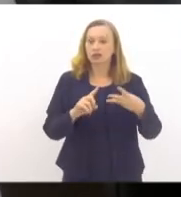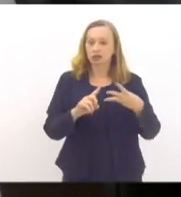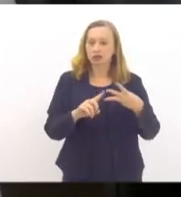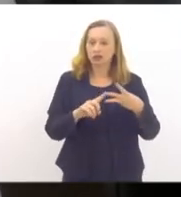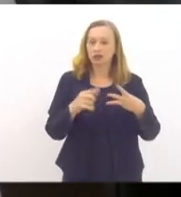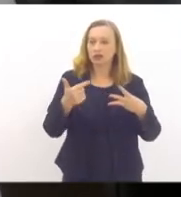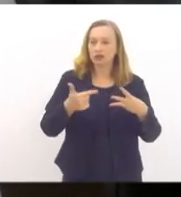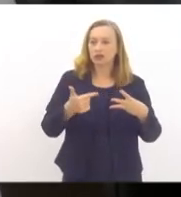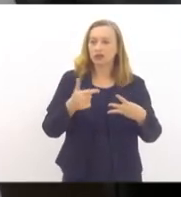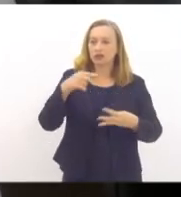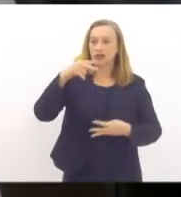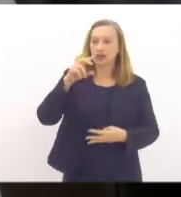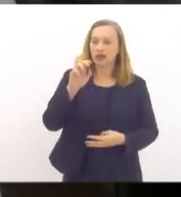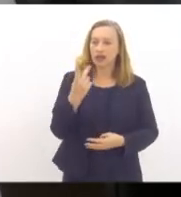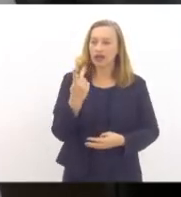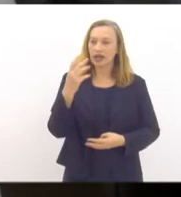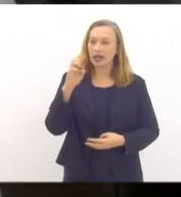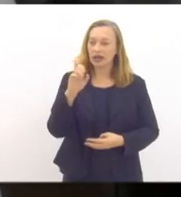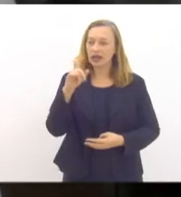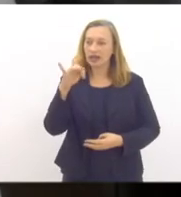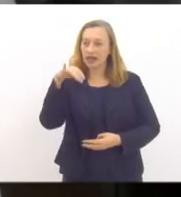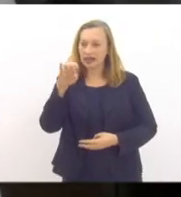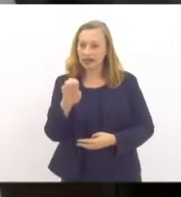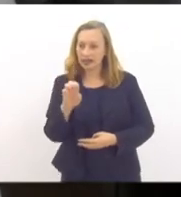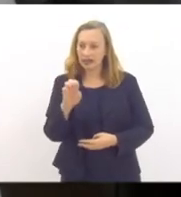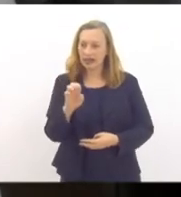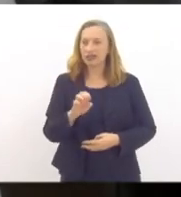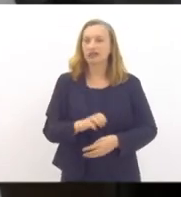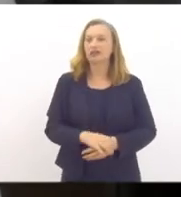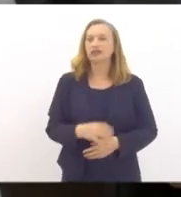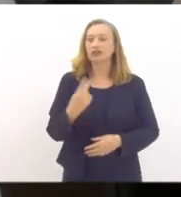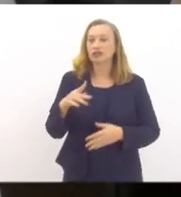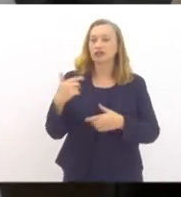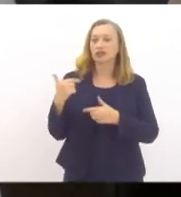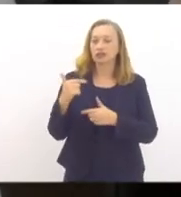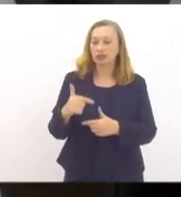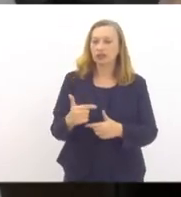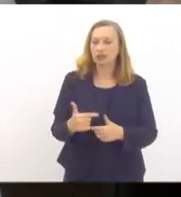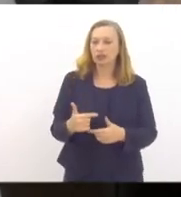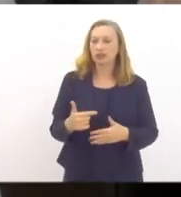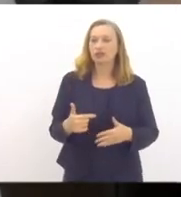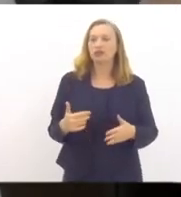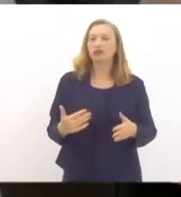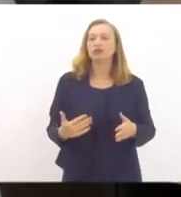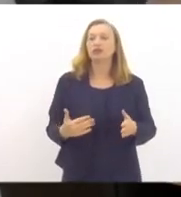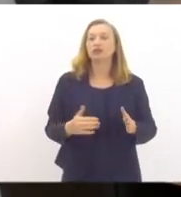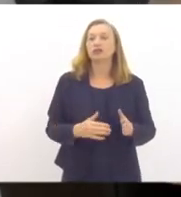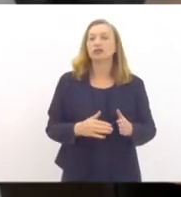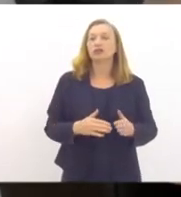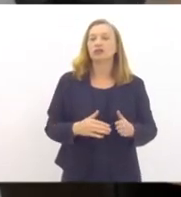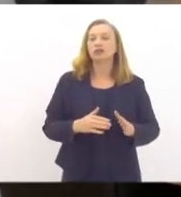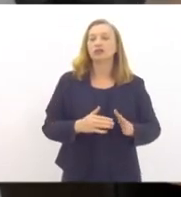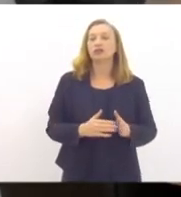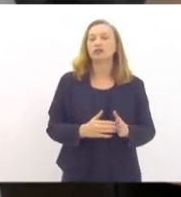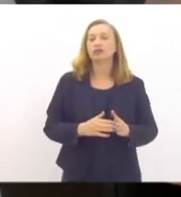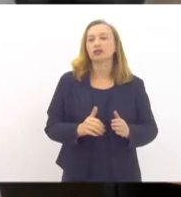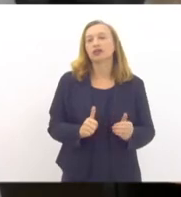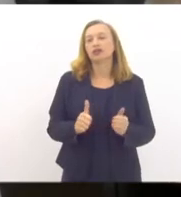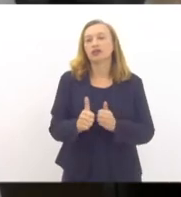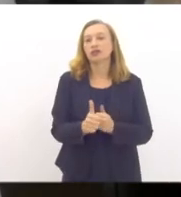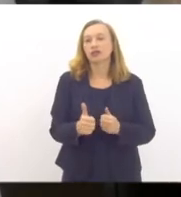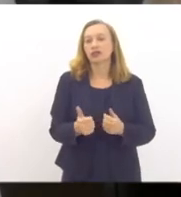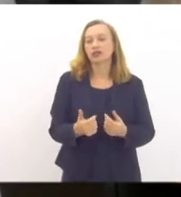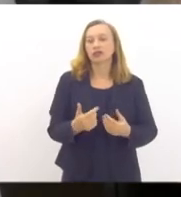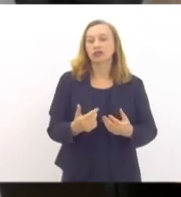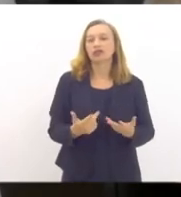na Eliane Maria Vieira, né, diante da sua trajetória como membro da Frente pelo Desencarceramento, né? A gente